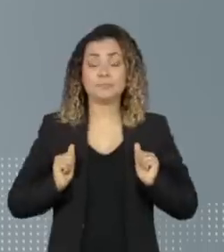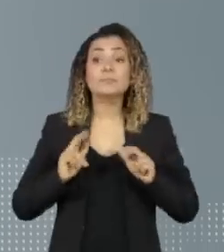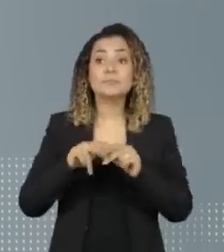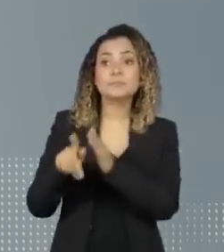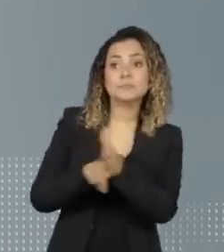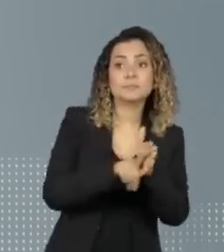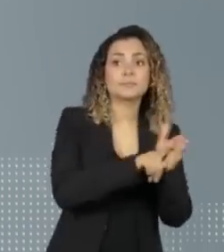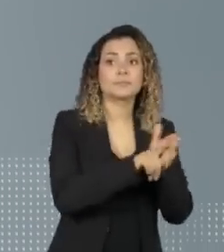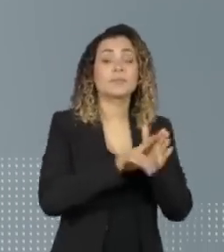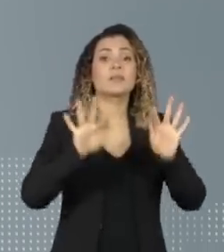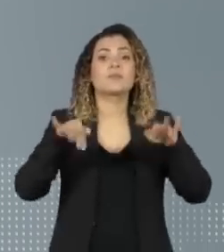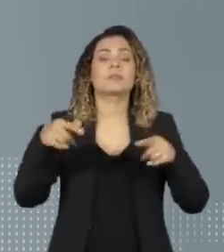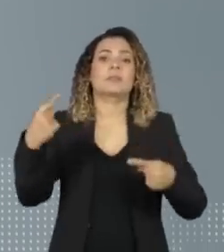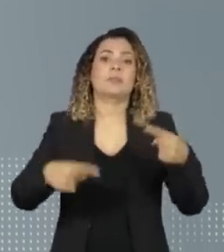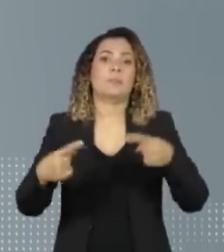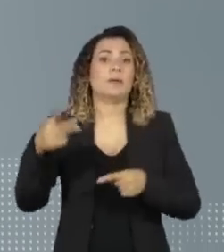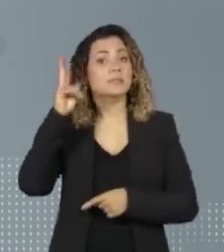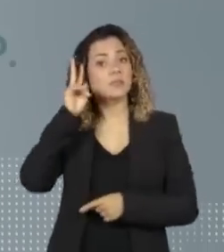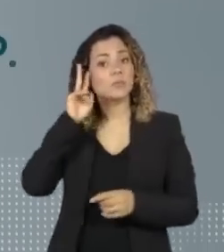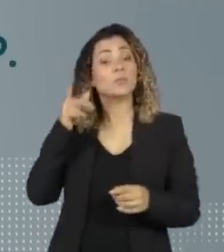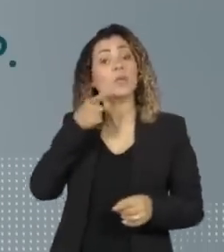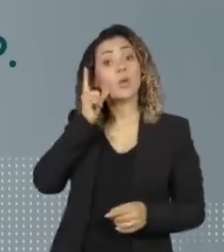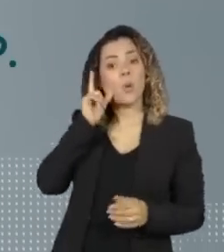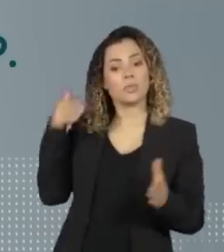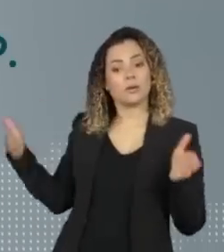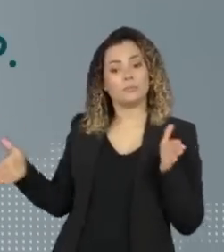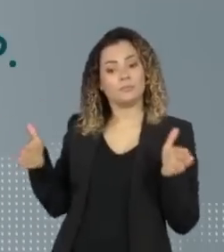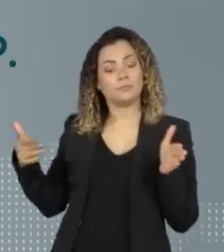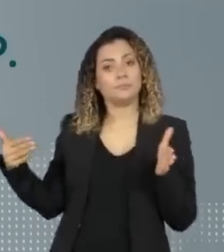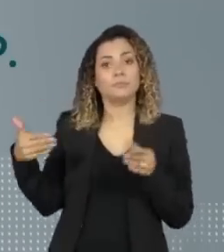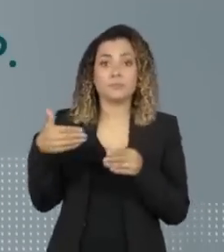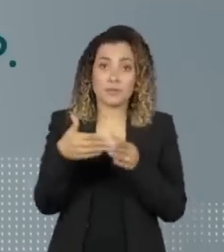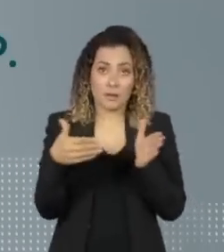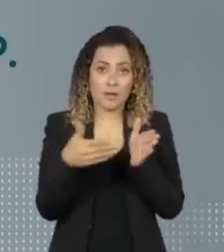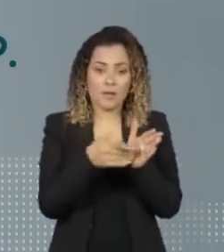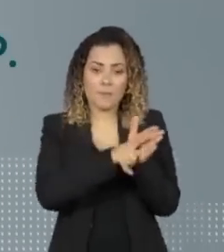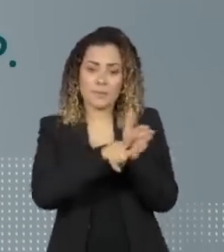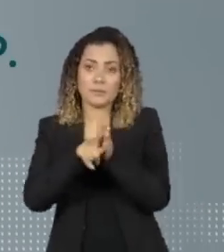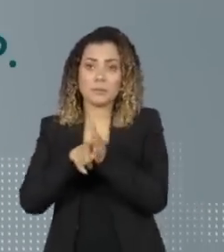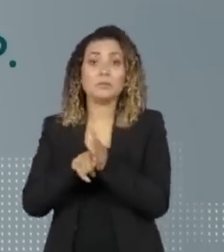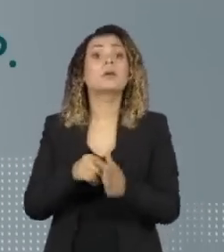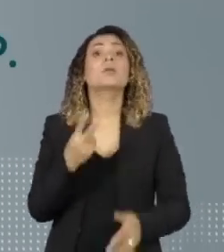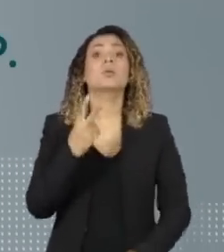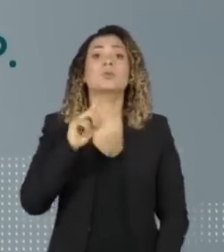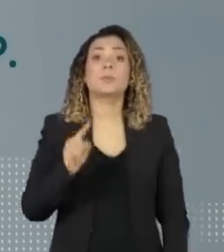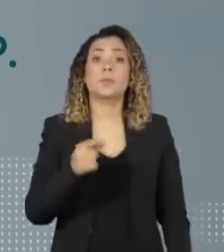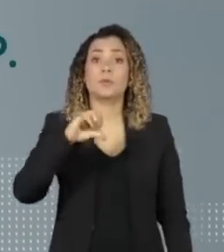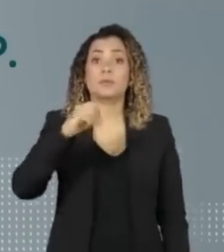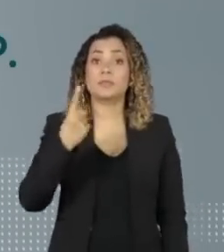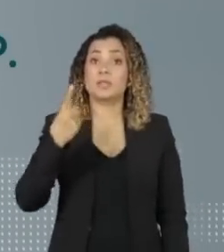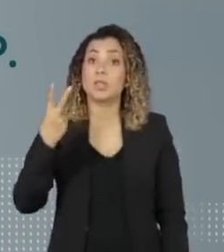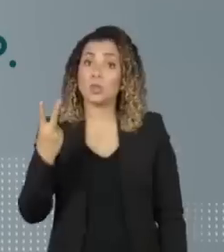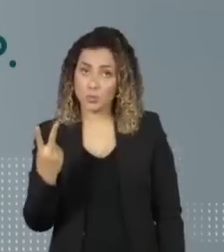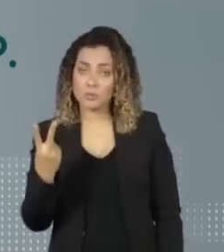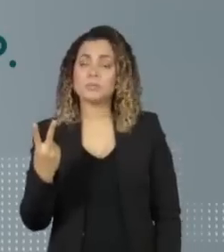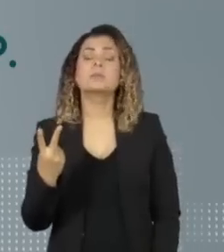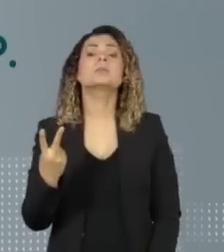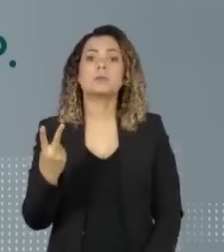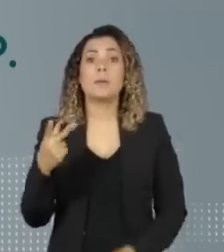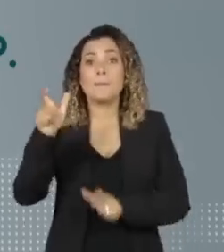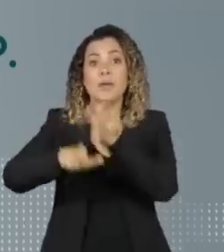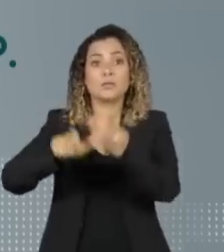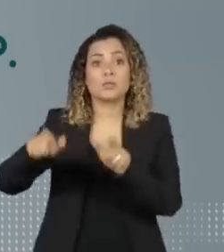após o debate entre segunda-feira E ontem com 2.912 entrevistados em 181